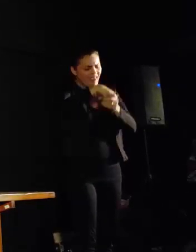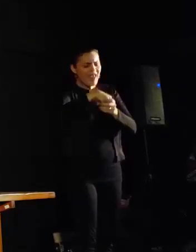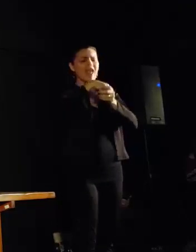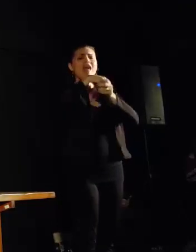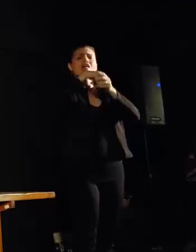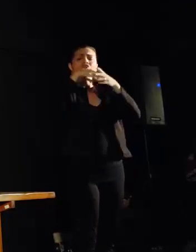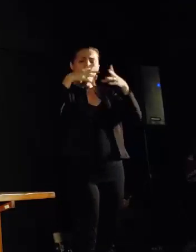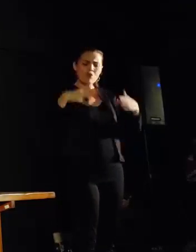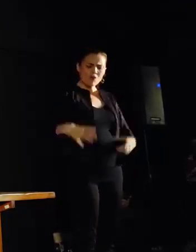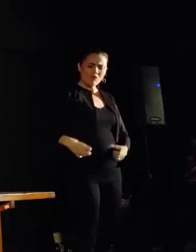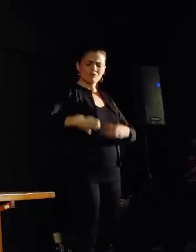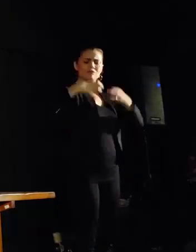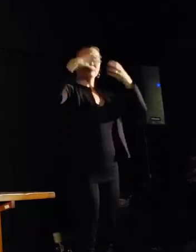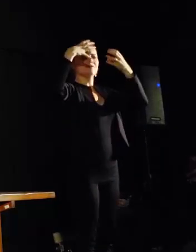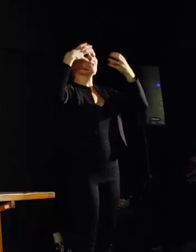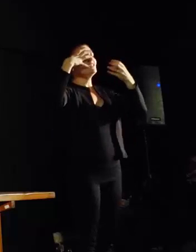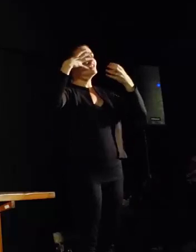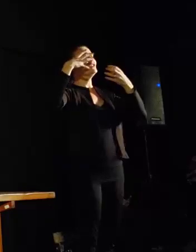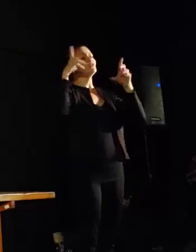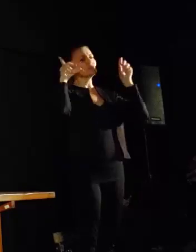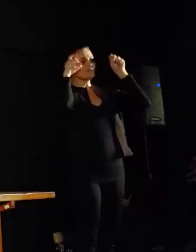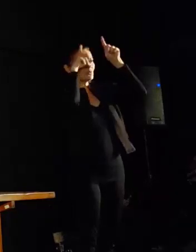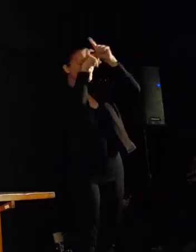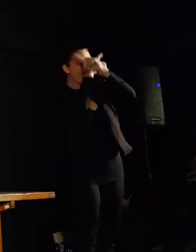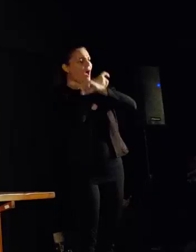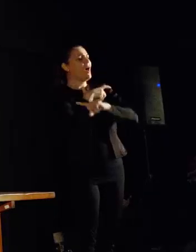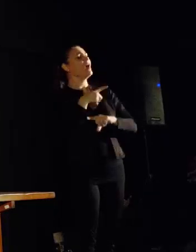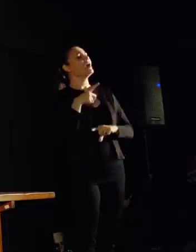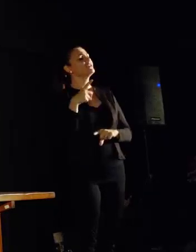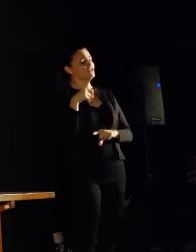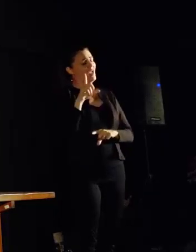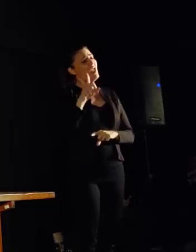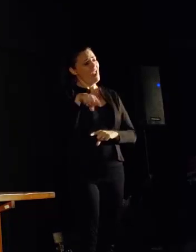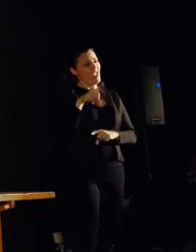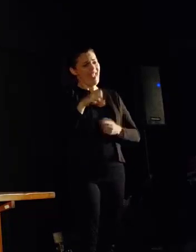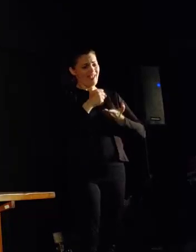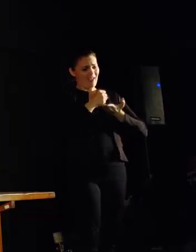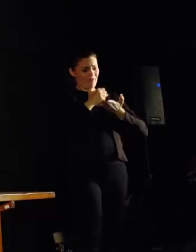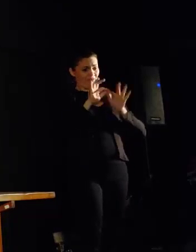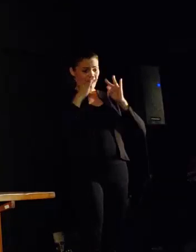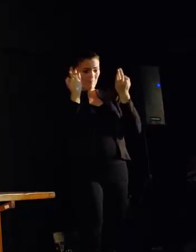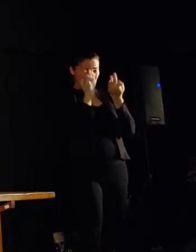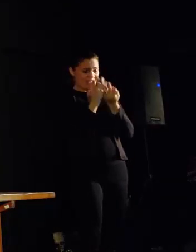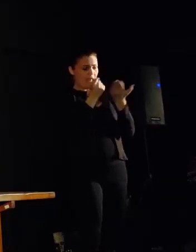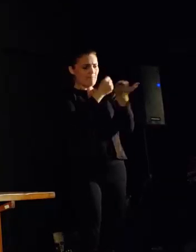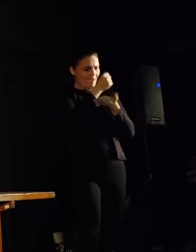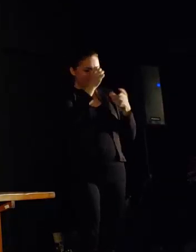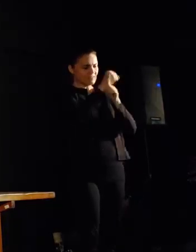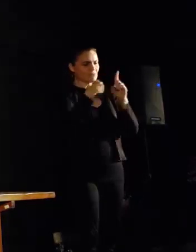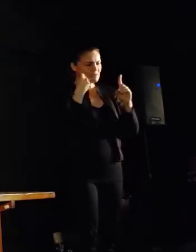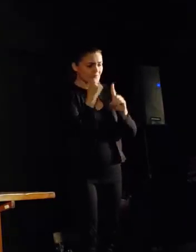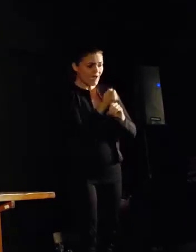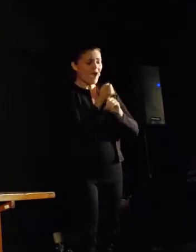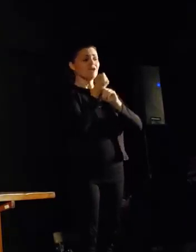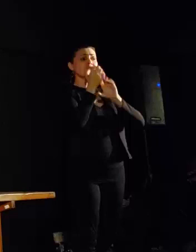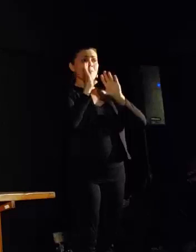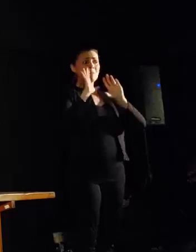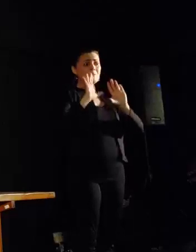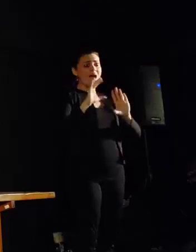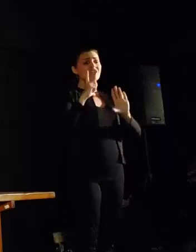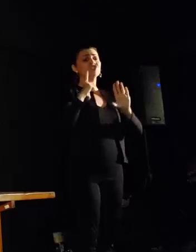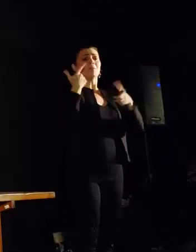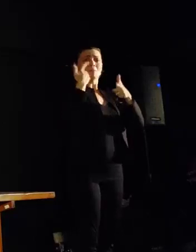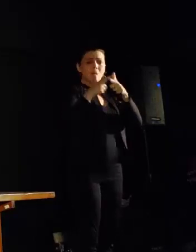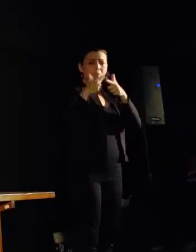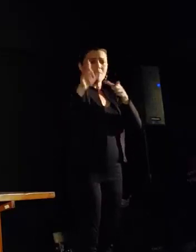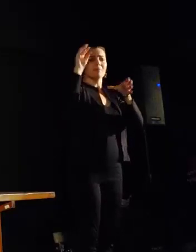por todos os seus lados. Ela é um núcleo de amparo, mas ela também é um núcleo de desamparo. Ela é um núcleo de formação, mas ela também é